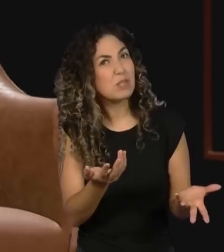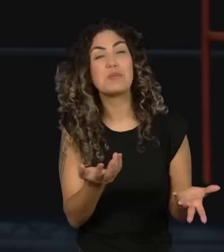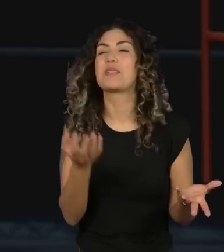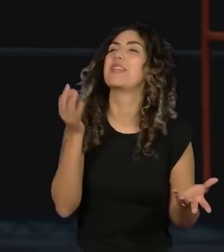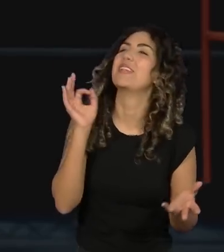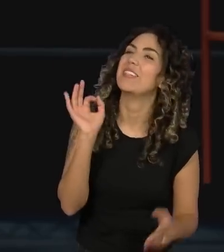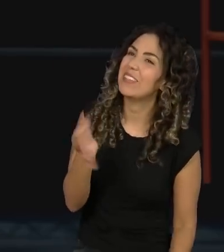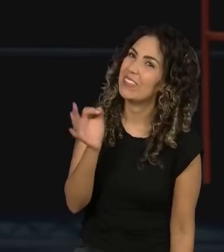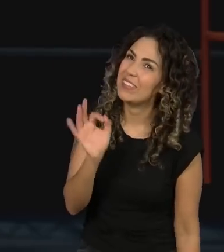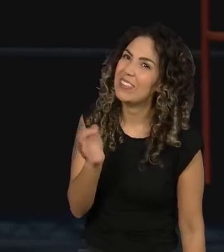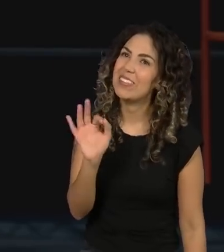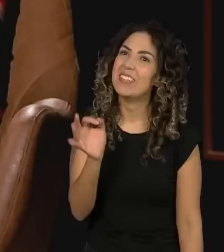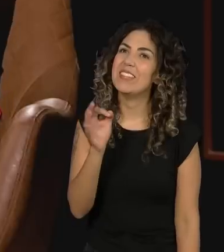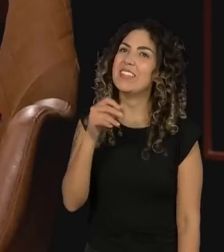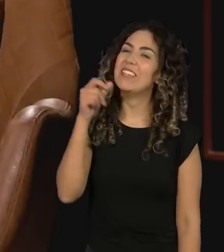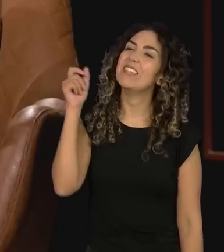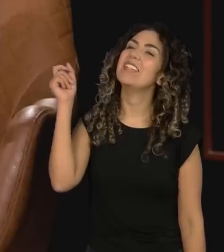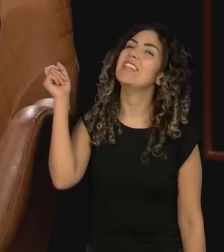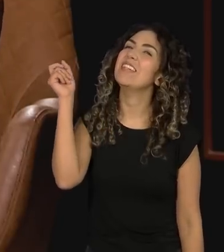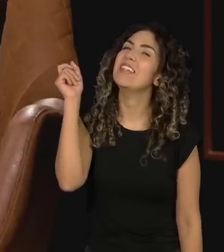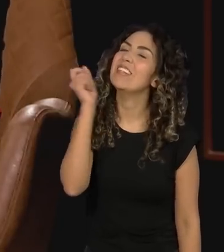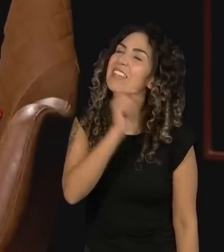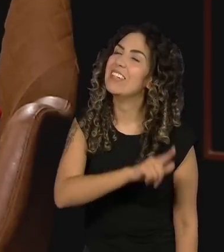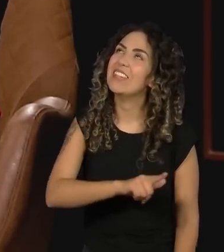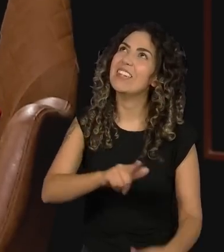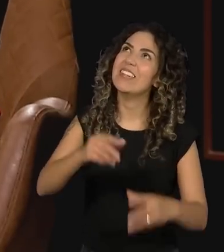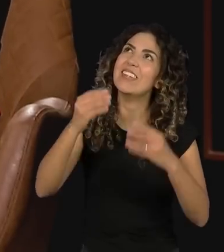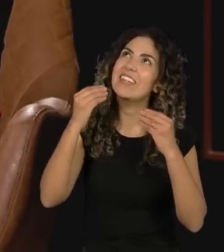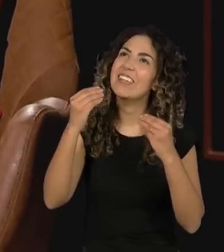Foi. Amir.